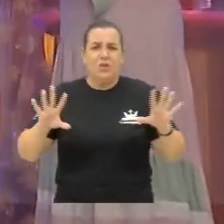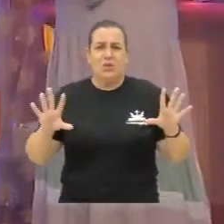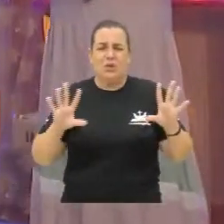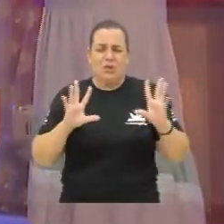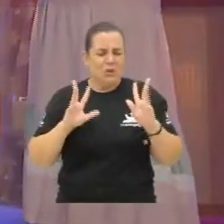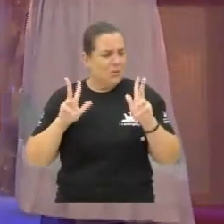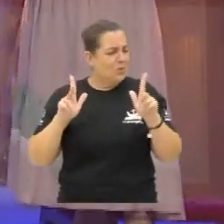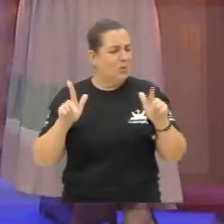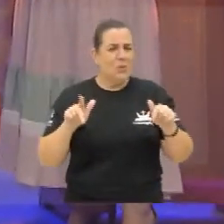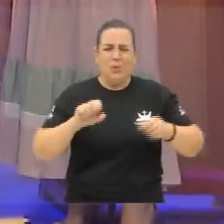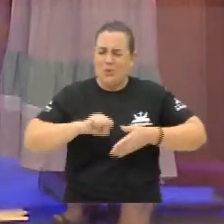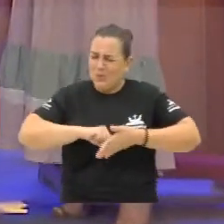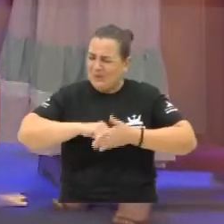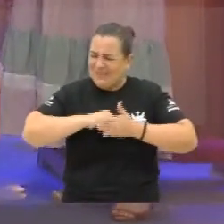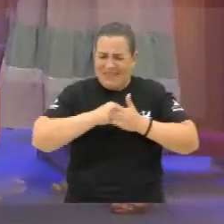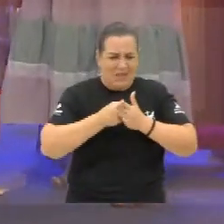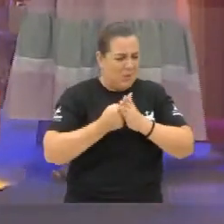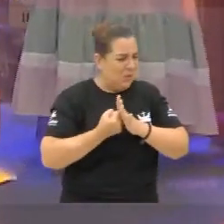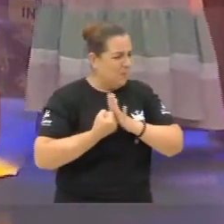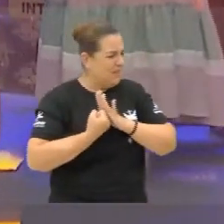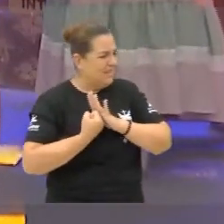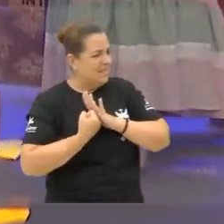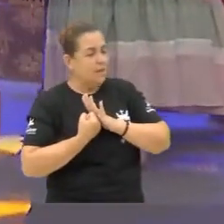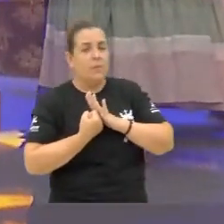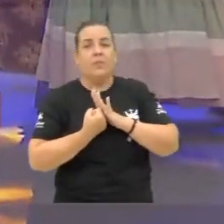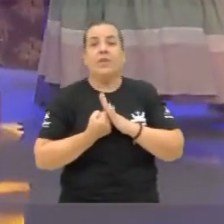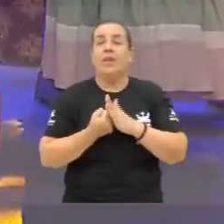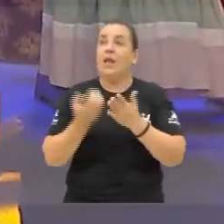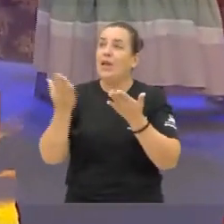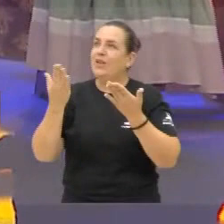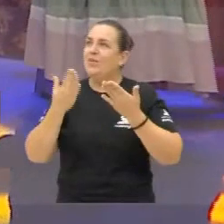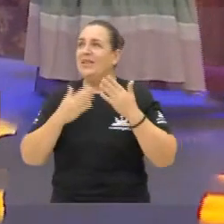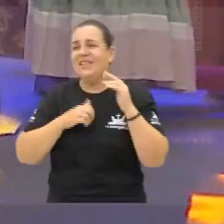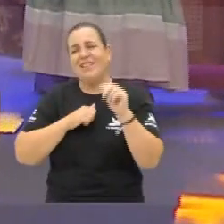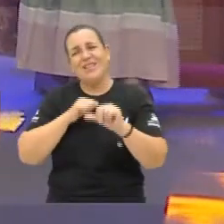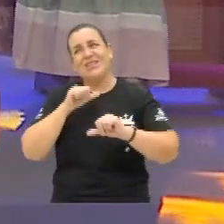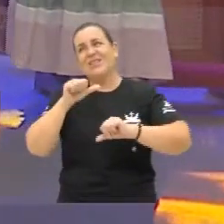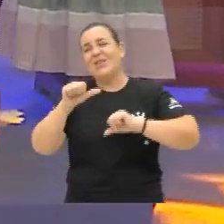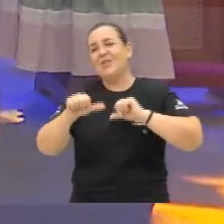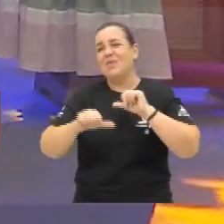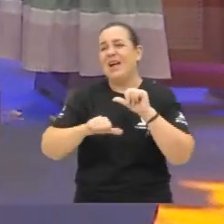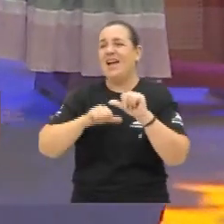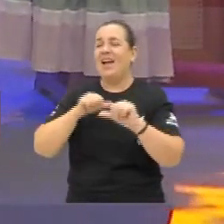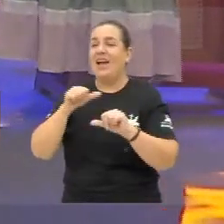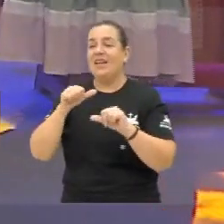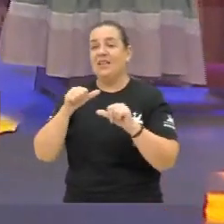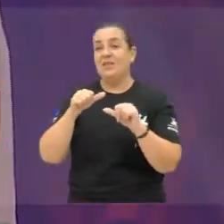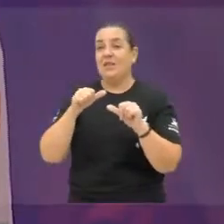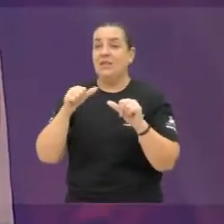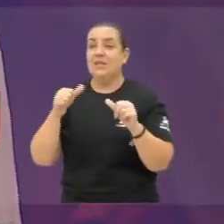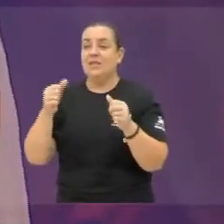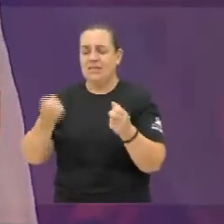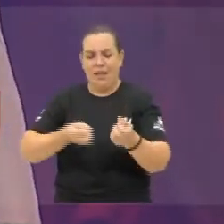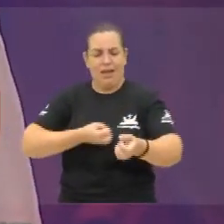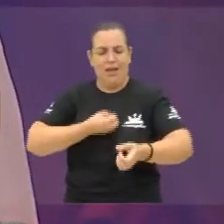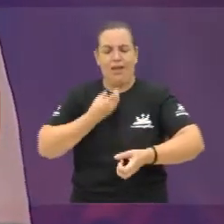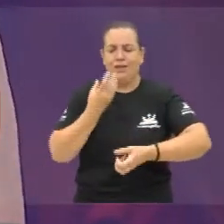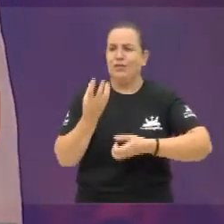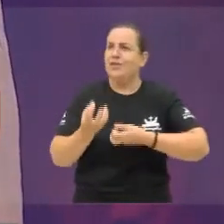corações de toda opressão. Vinde transformar, vem